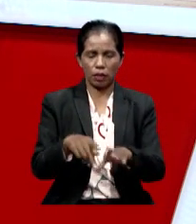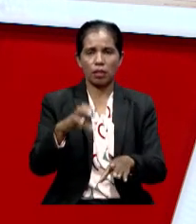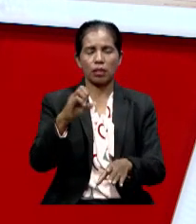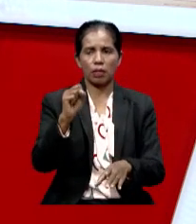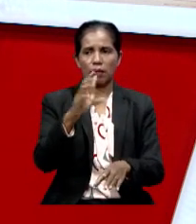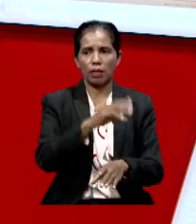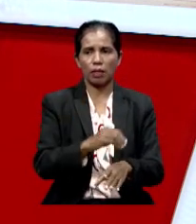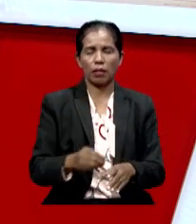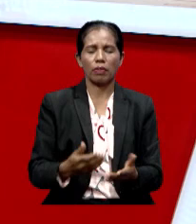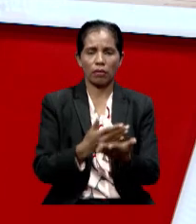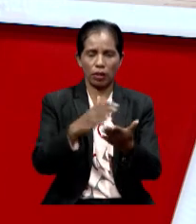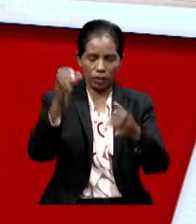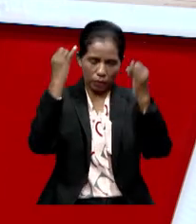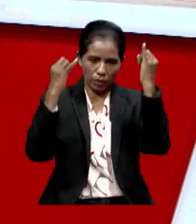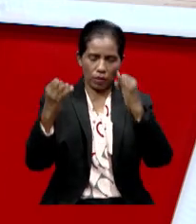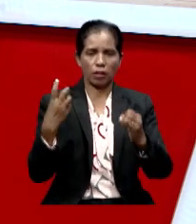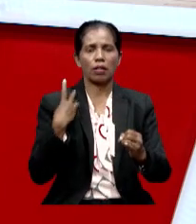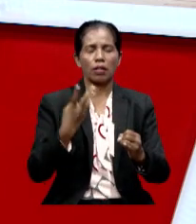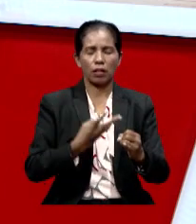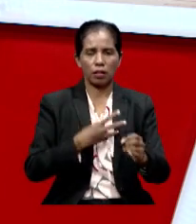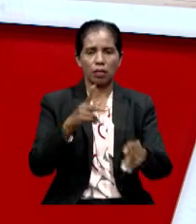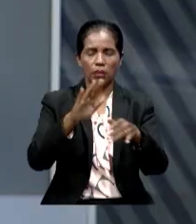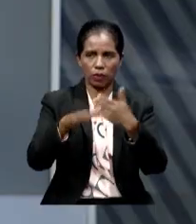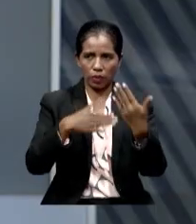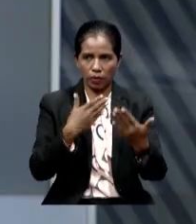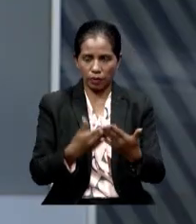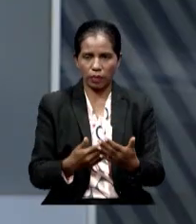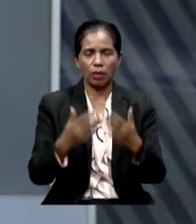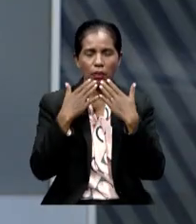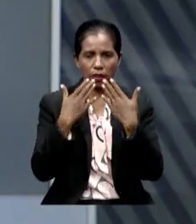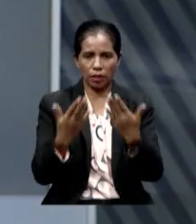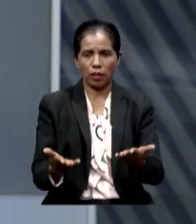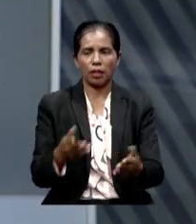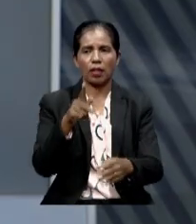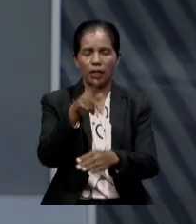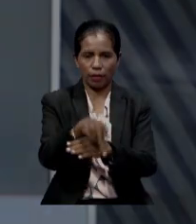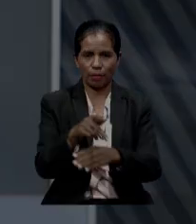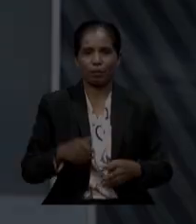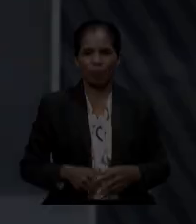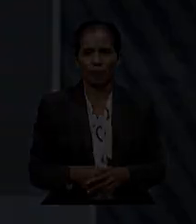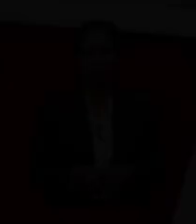Não faz uma informação, mas tem ouvintes e telespectadores. Obrigado. Na realidade, obrigado.